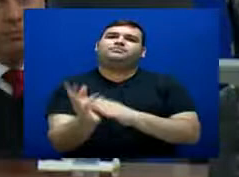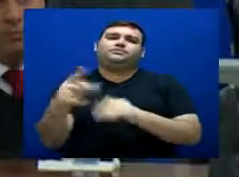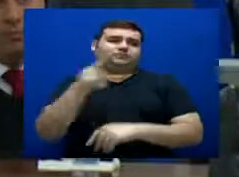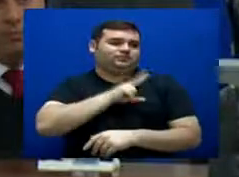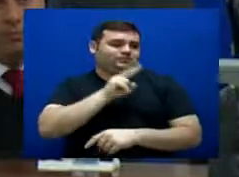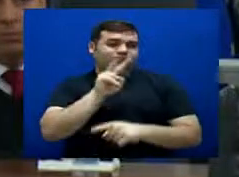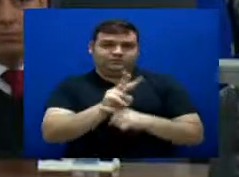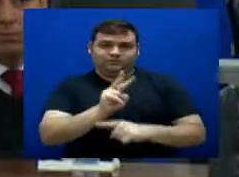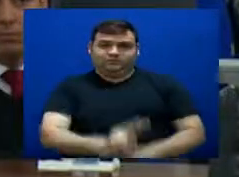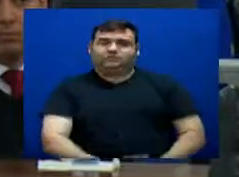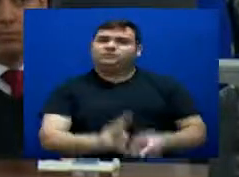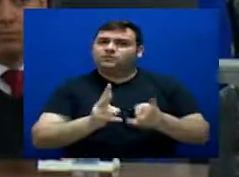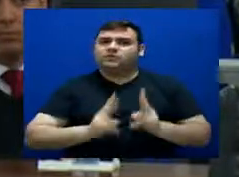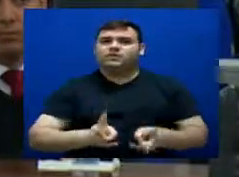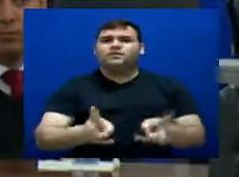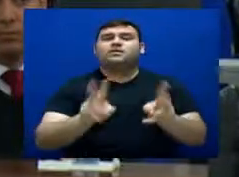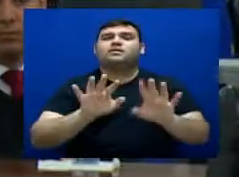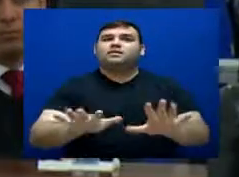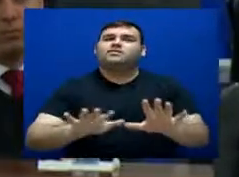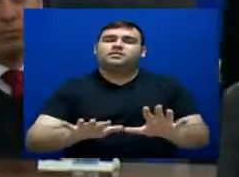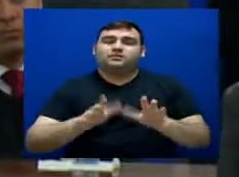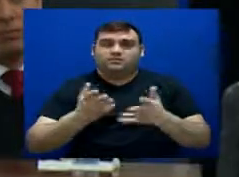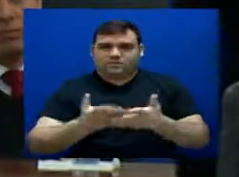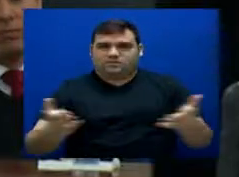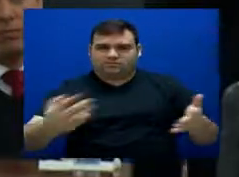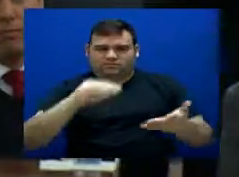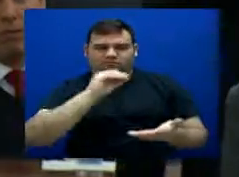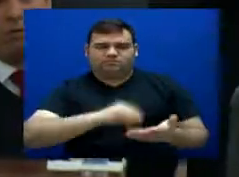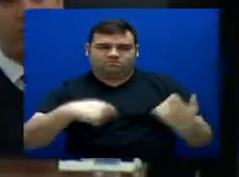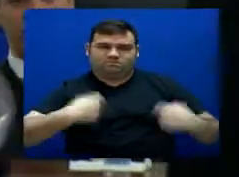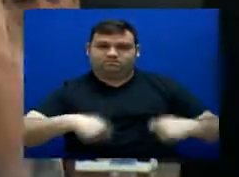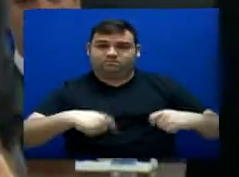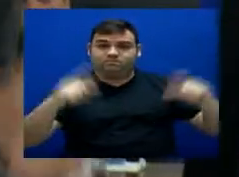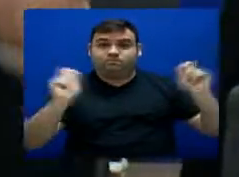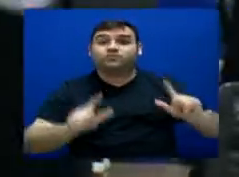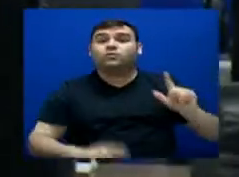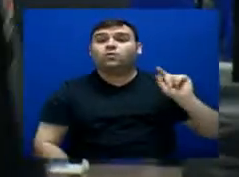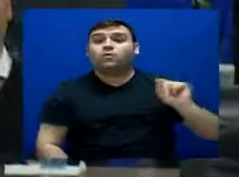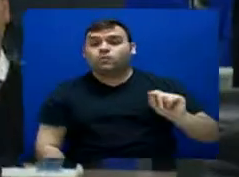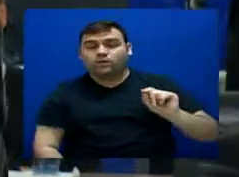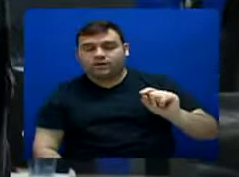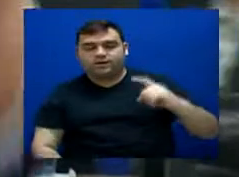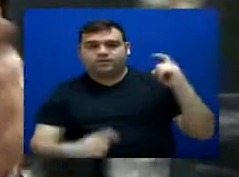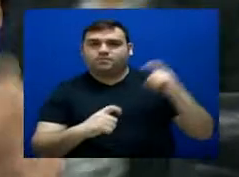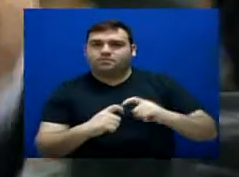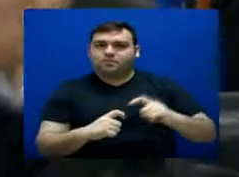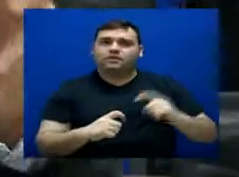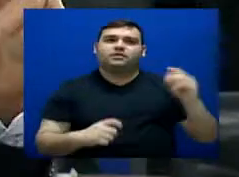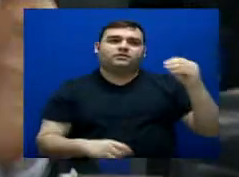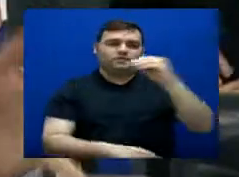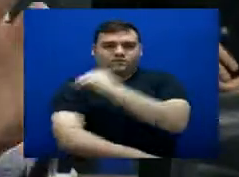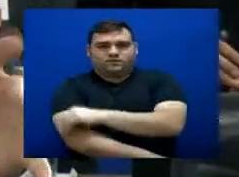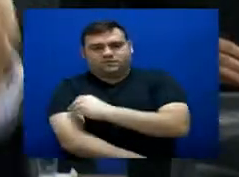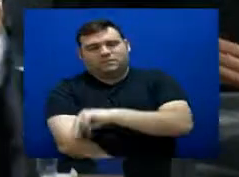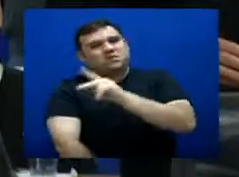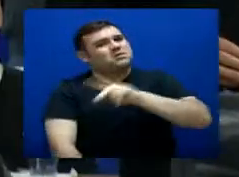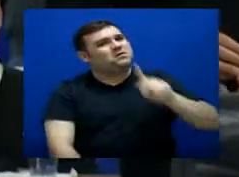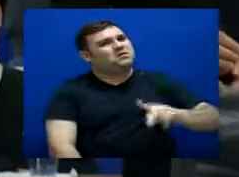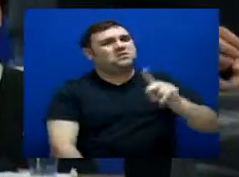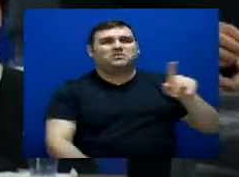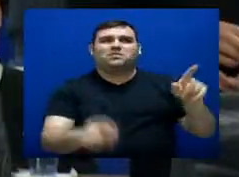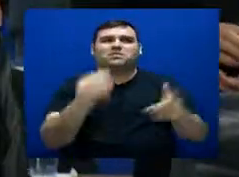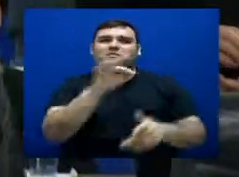fiscalizar, continue fiscalizando, mas não posso deixar de chamar a atenção de que médico, enfermeiro, professor, policial,